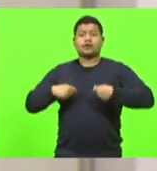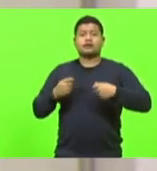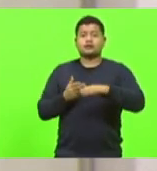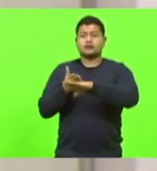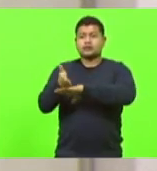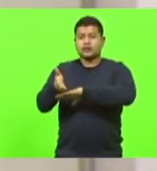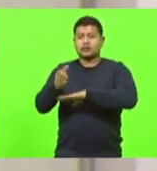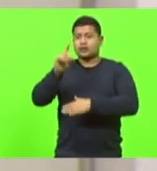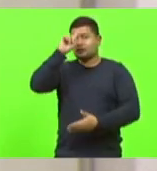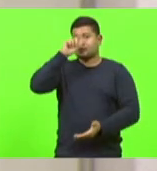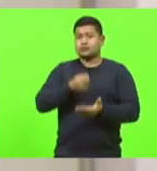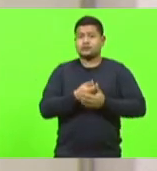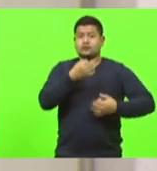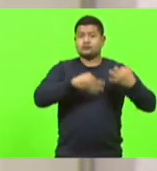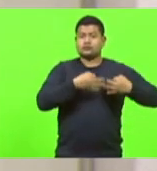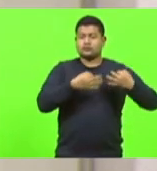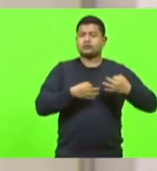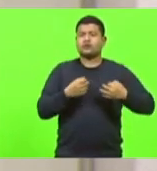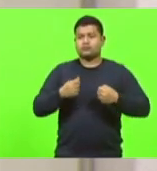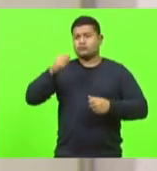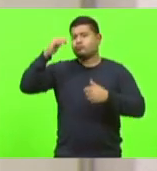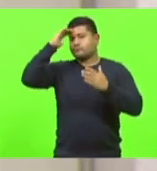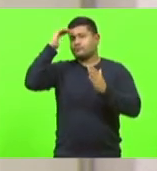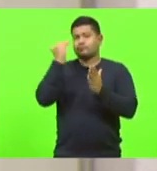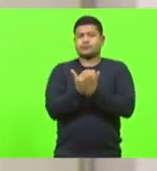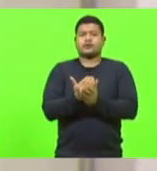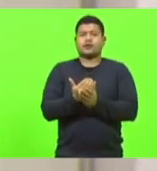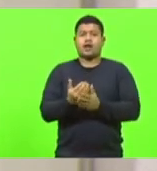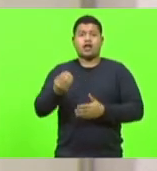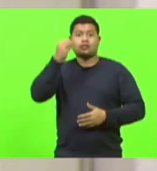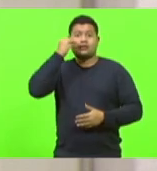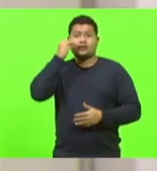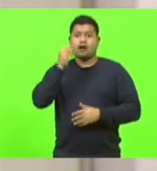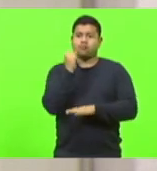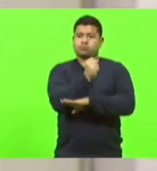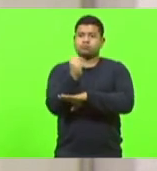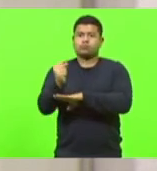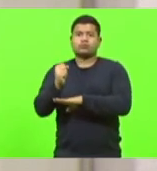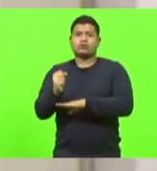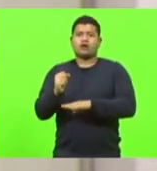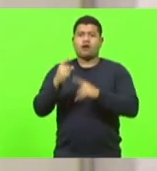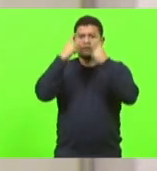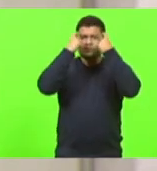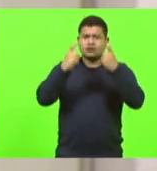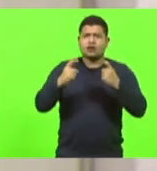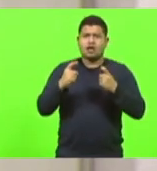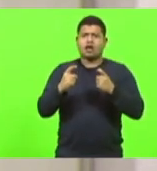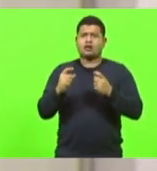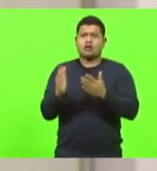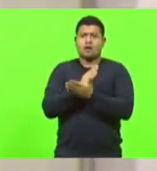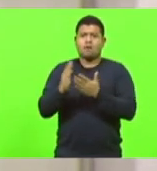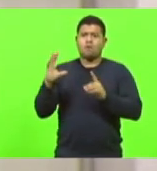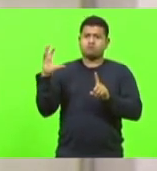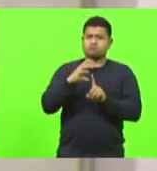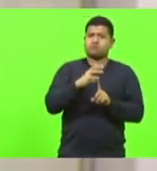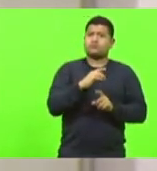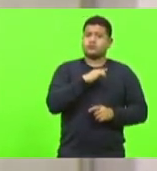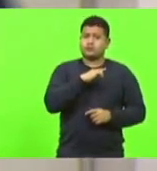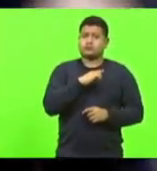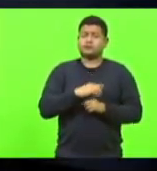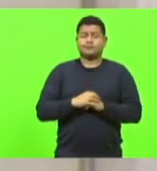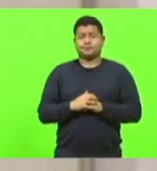judiciais tentativas de homicídio violência ameaça e fica aqui o apelo aos nobres